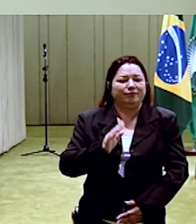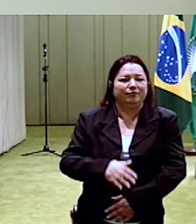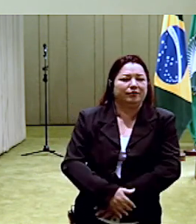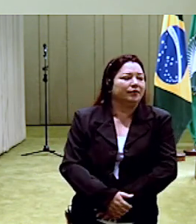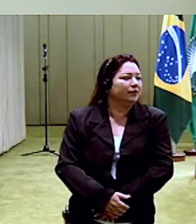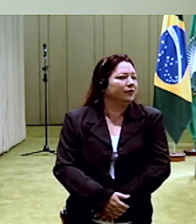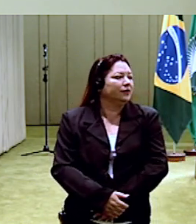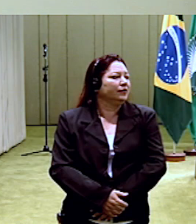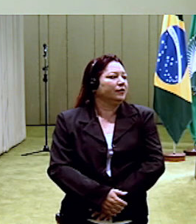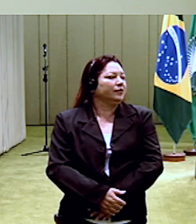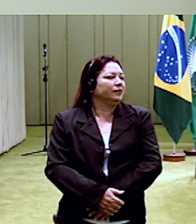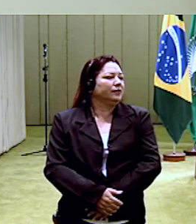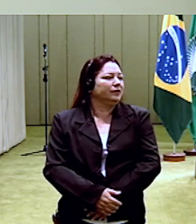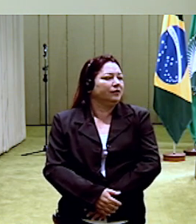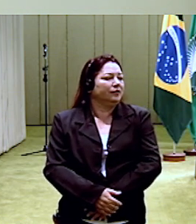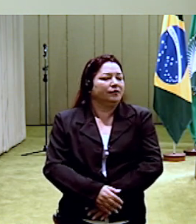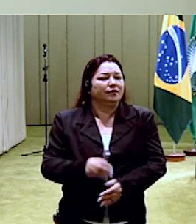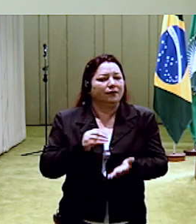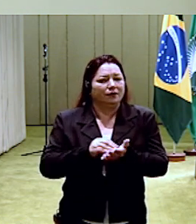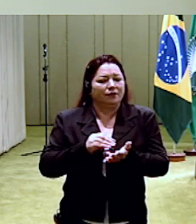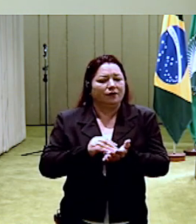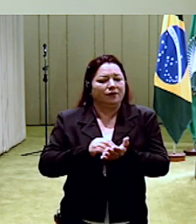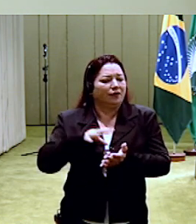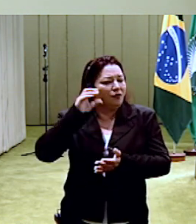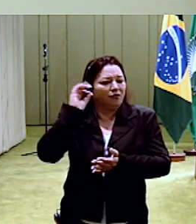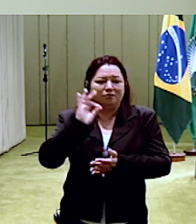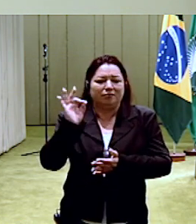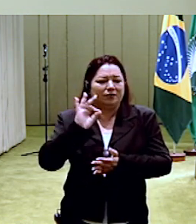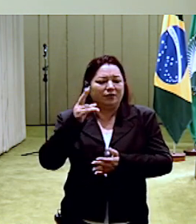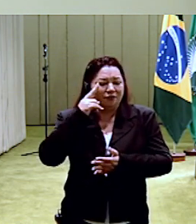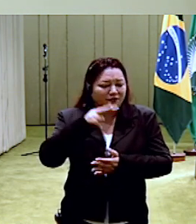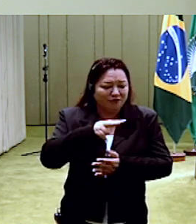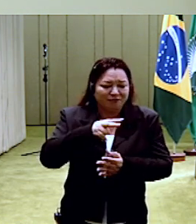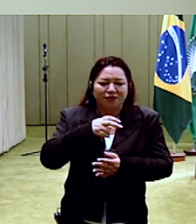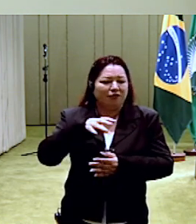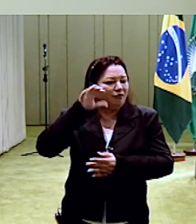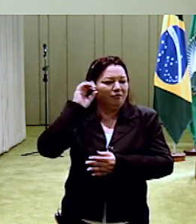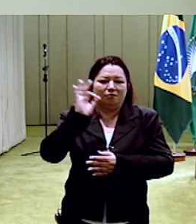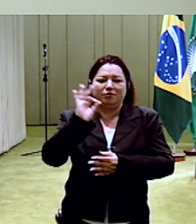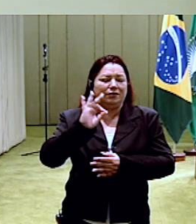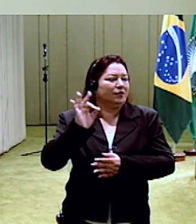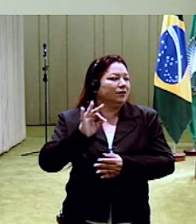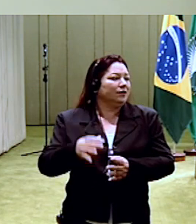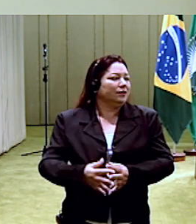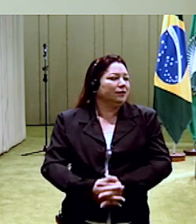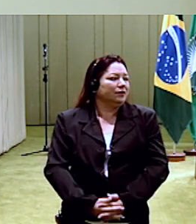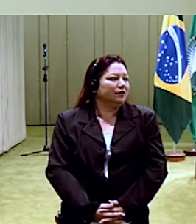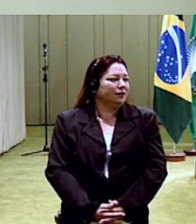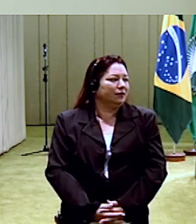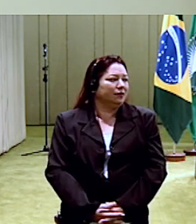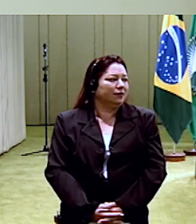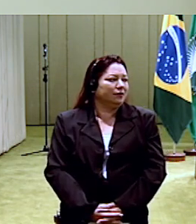Miss Sara Massassi, we cannot hear you. We can see you, but we cannot hear you. Apparently, you cannot